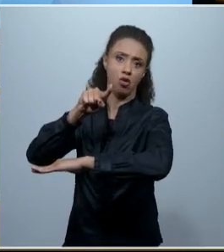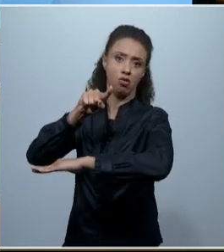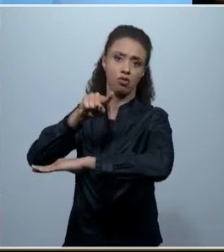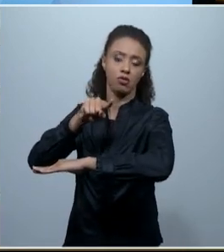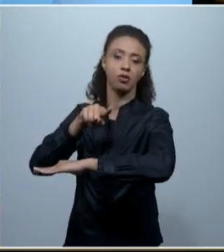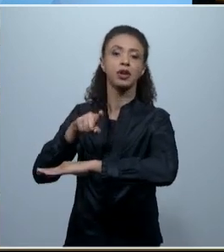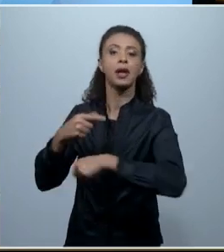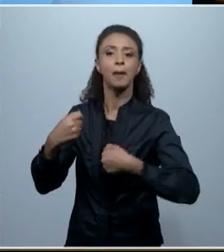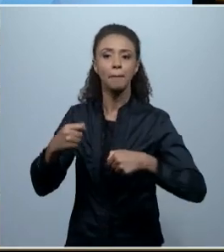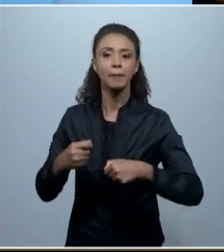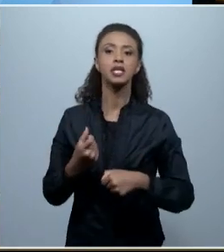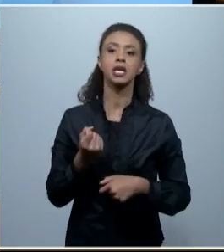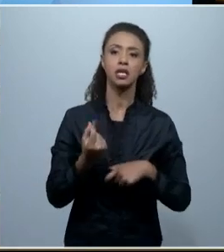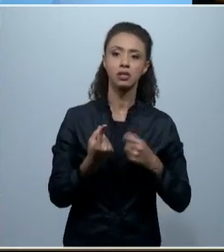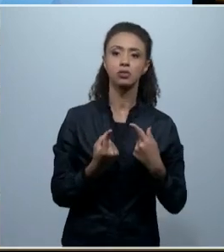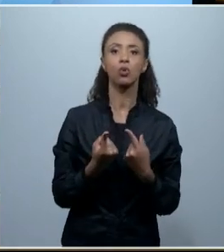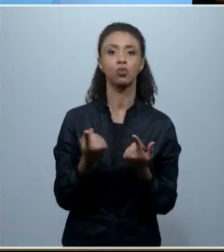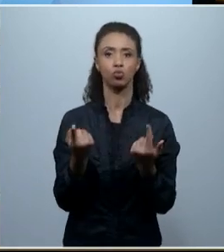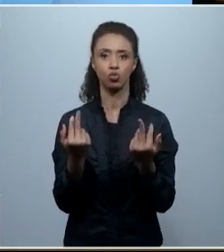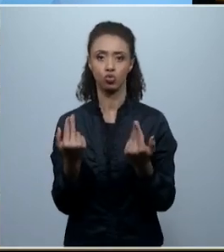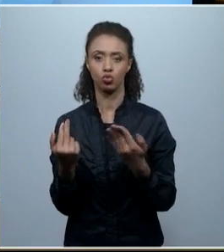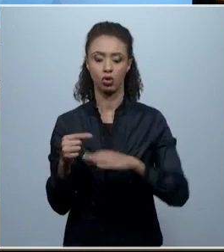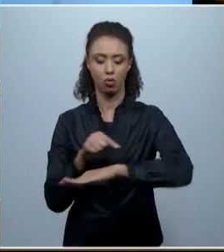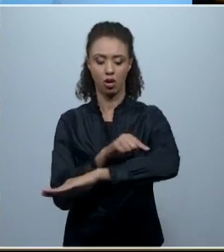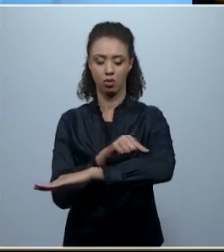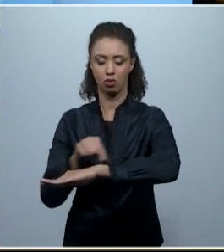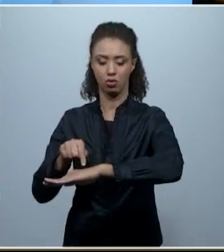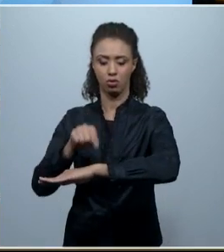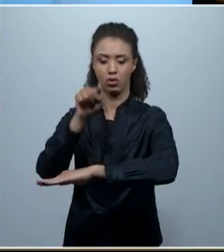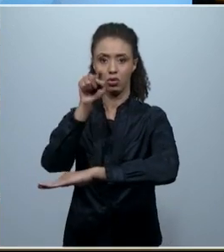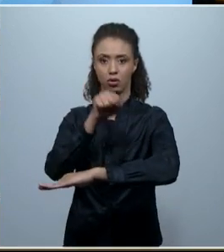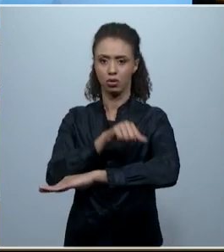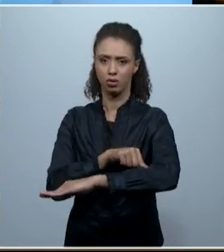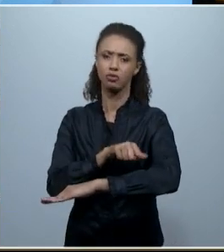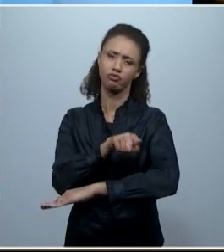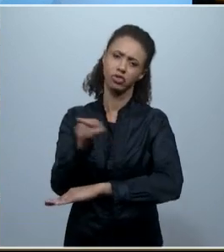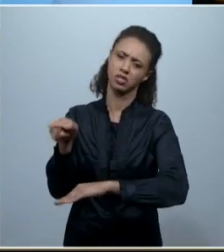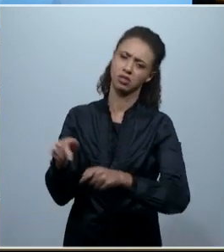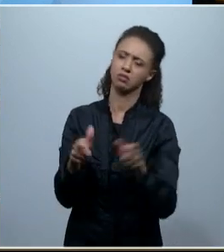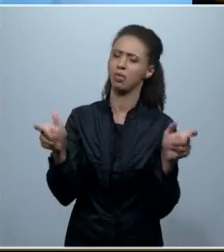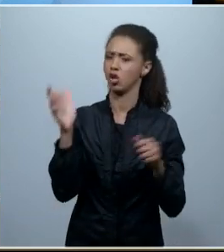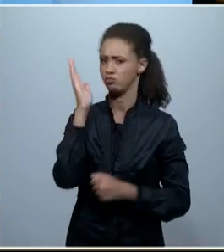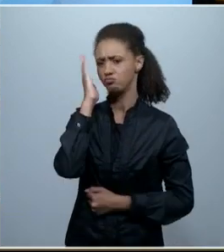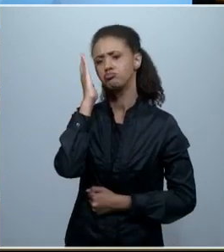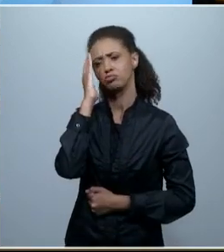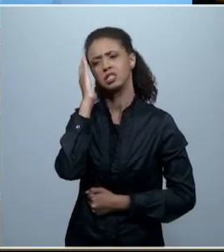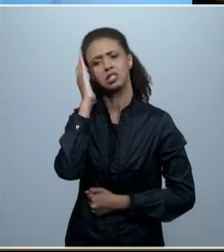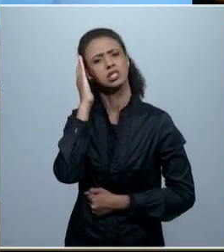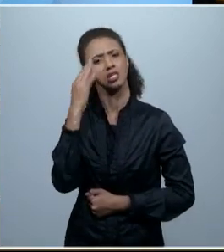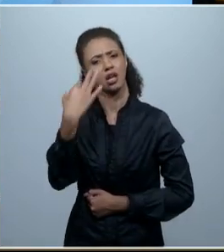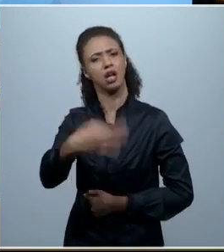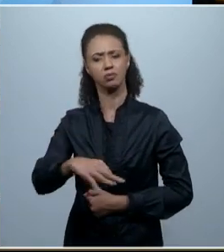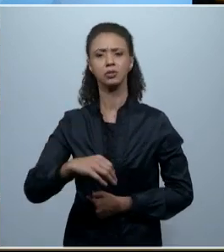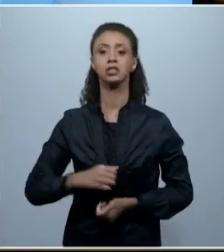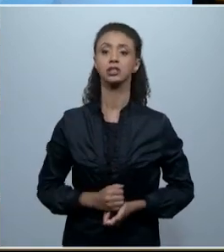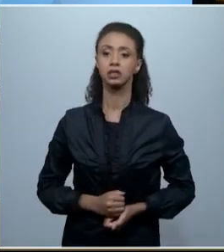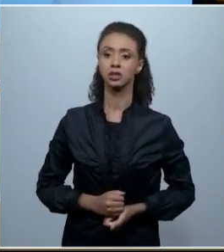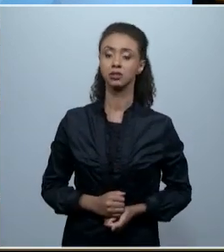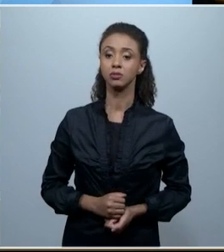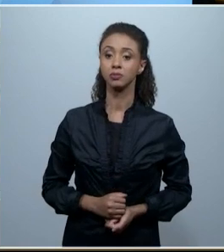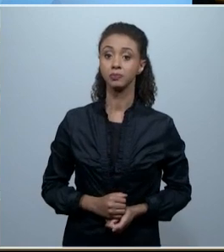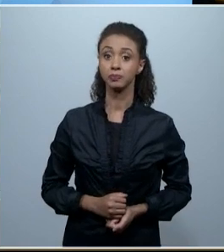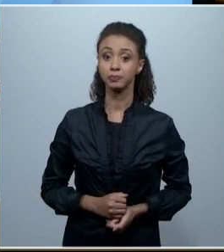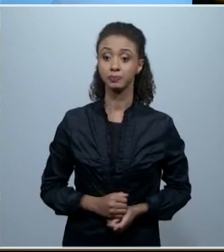semelhança que são bem importantes eu acho que vocês são uma coisa que você está em geral sabem bem lidam bem com os exercícios aaa